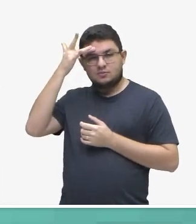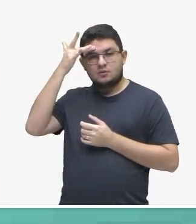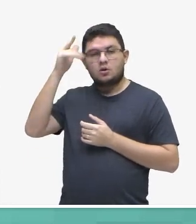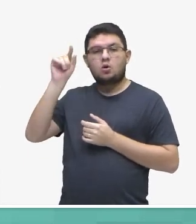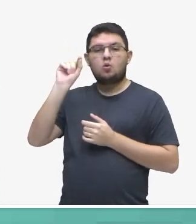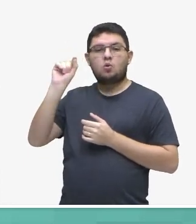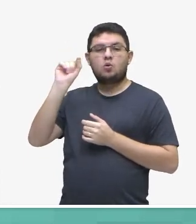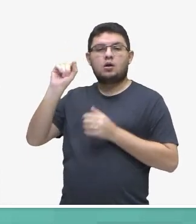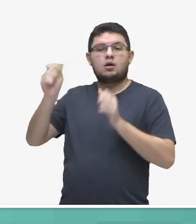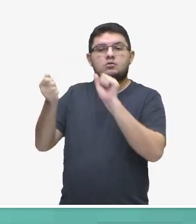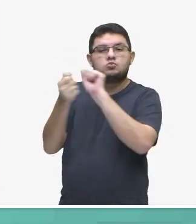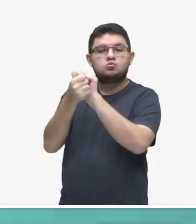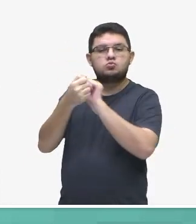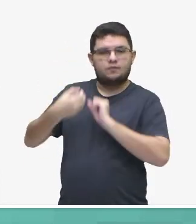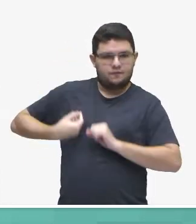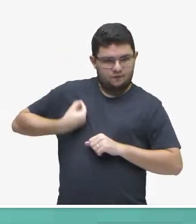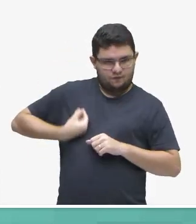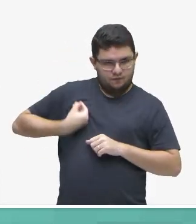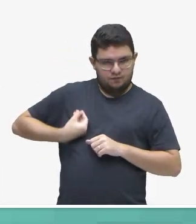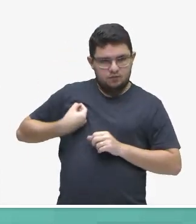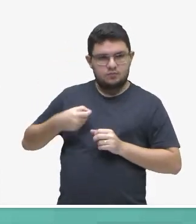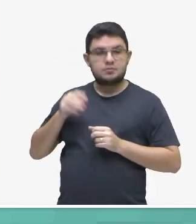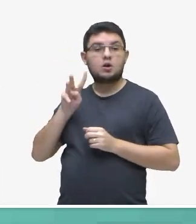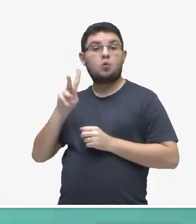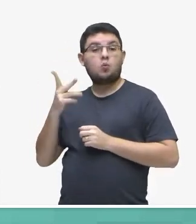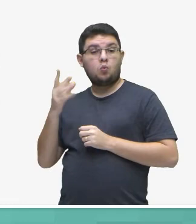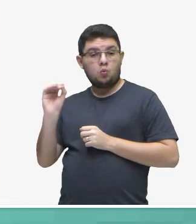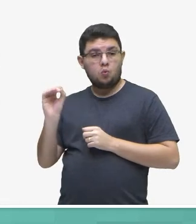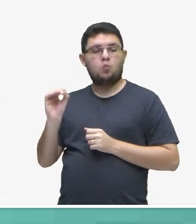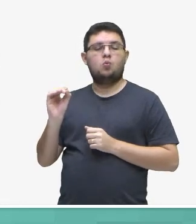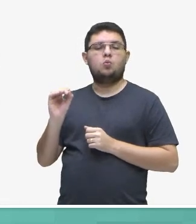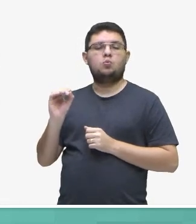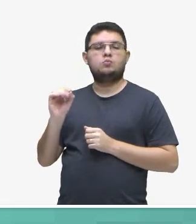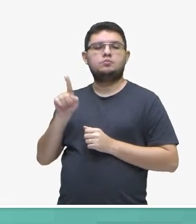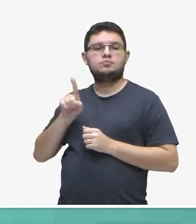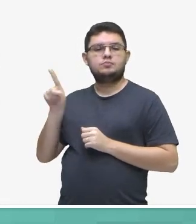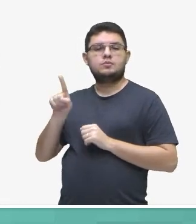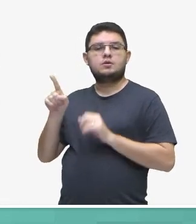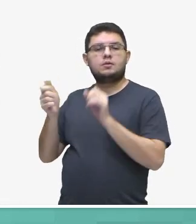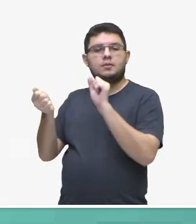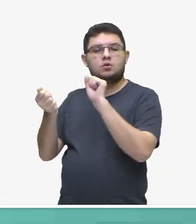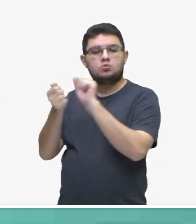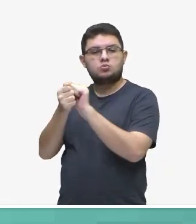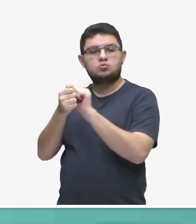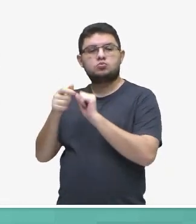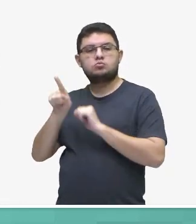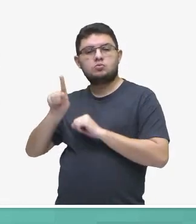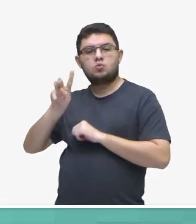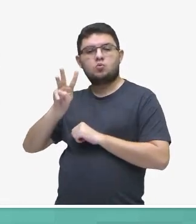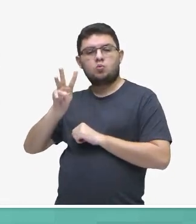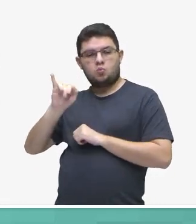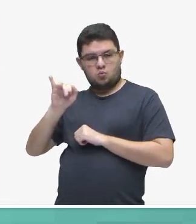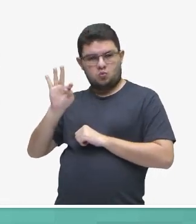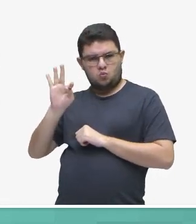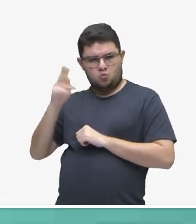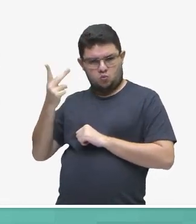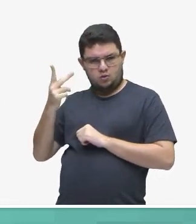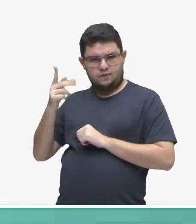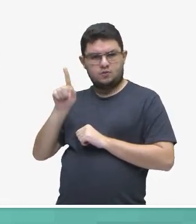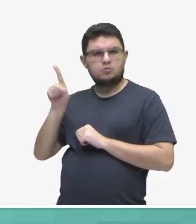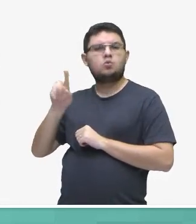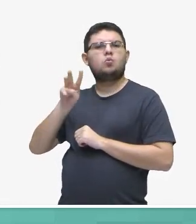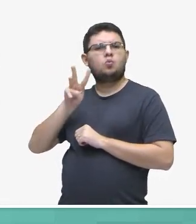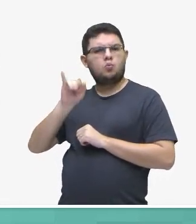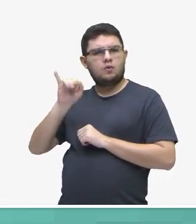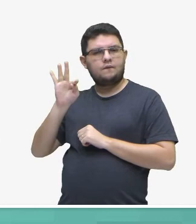o with sempre aparece, porque eu quero saber com quem, né, aquela pessoa faz aquilo. E ali eu sempre coloco who no